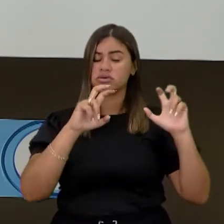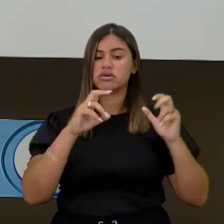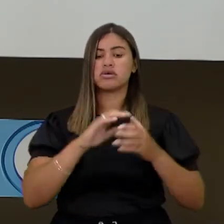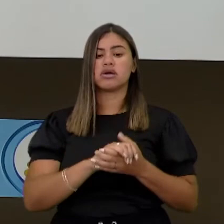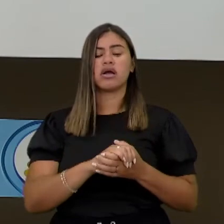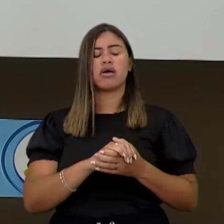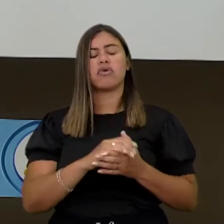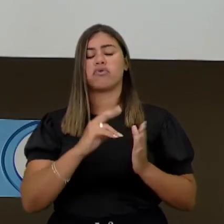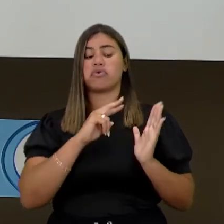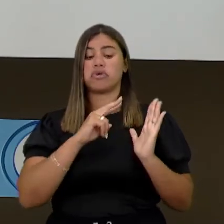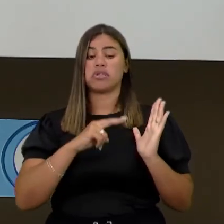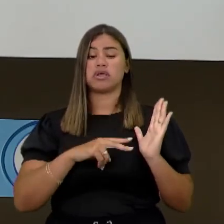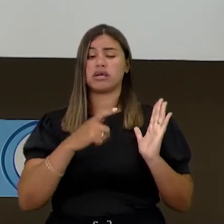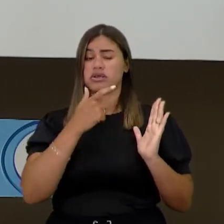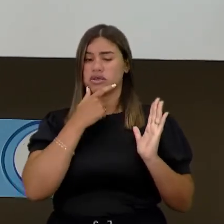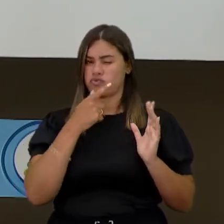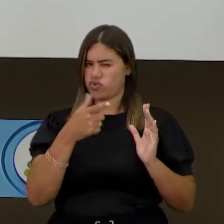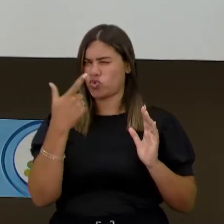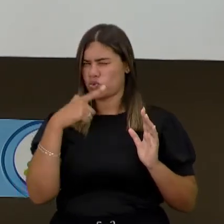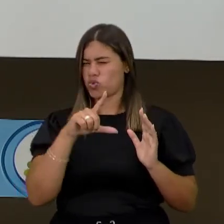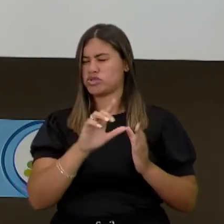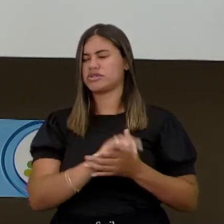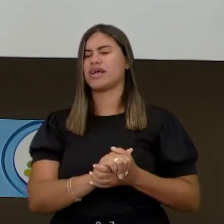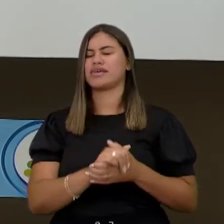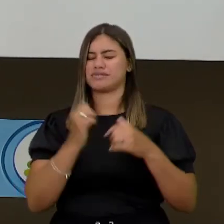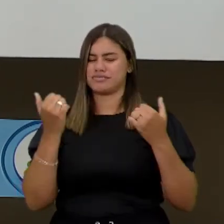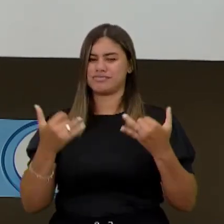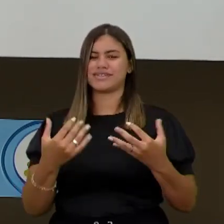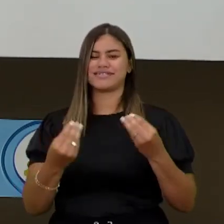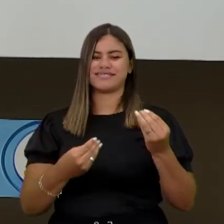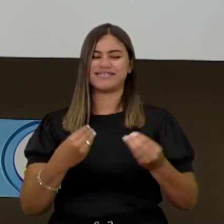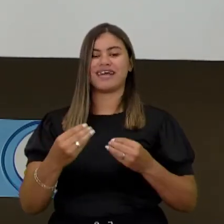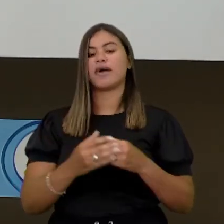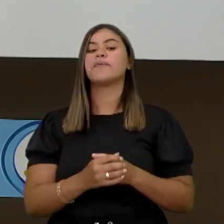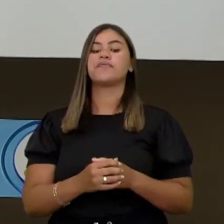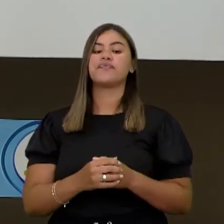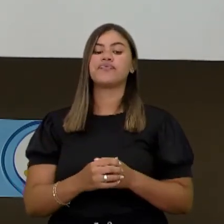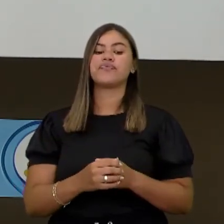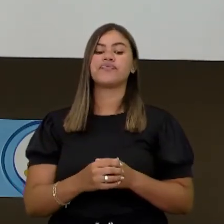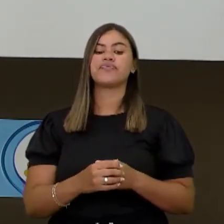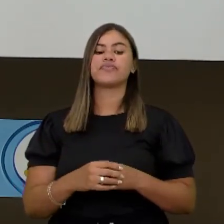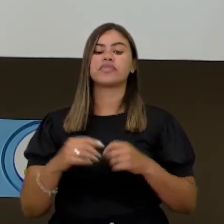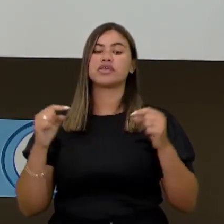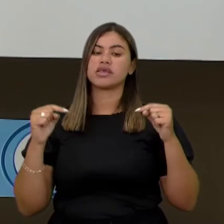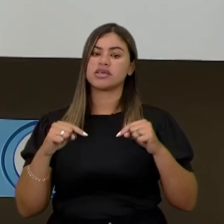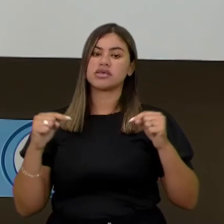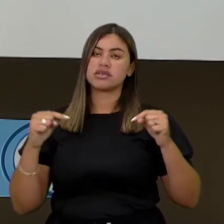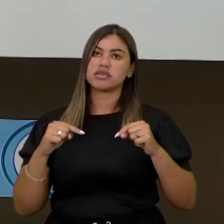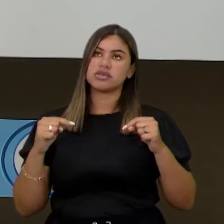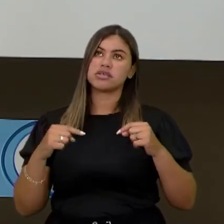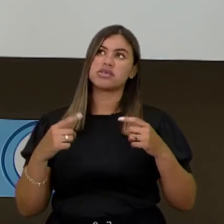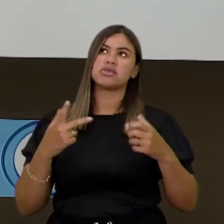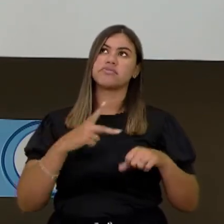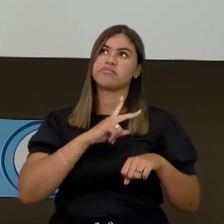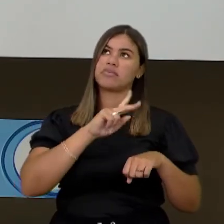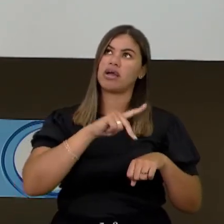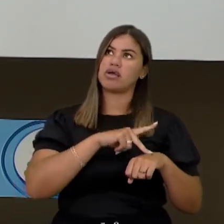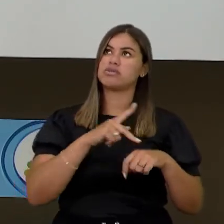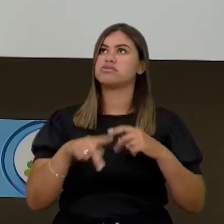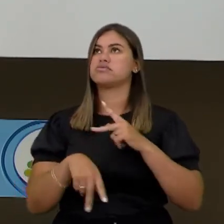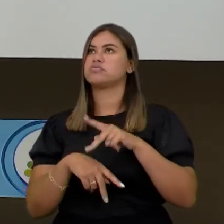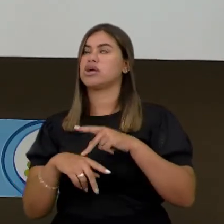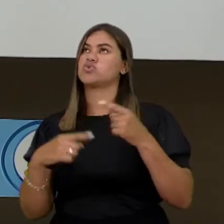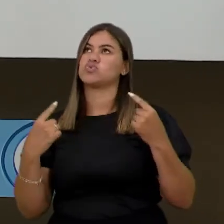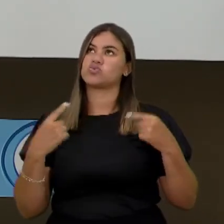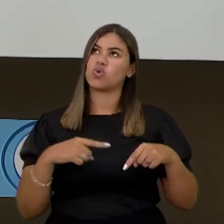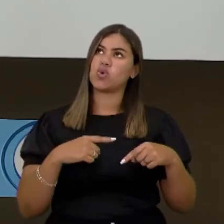ler em inglês? Você consegue, explicamos como, tá certo? E olha, eles estão discutindo, olha, professor, a Rússia e a Ucrânia. Além disso, ou